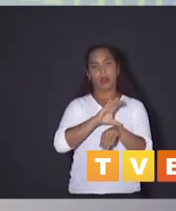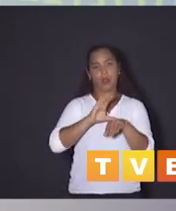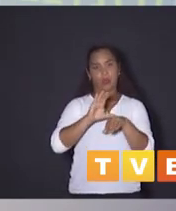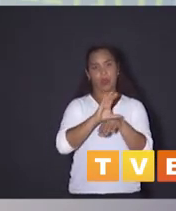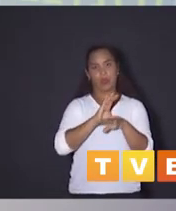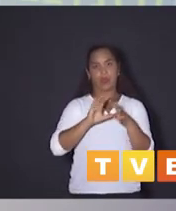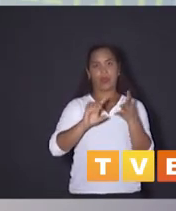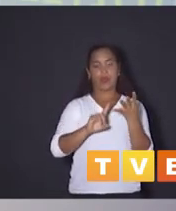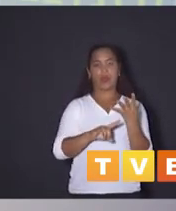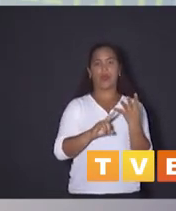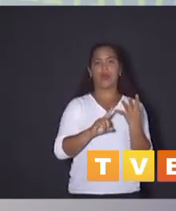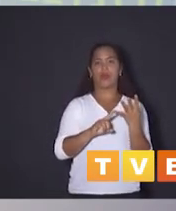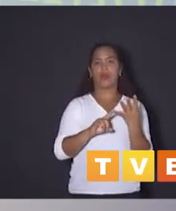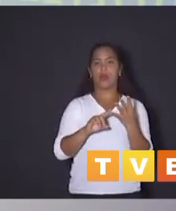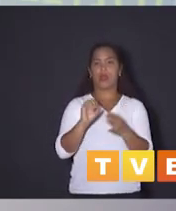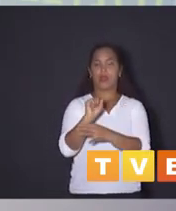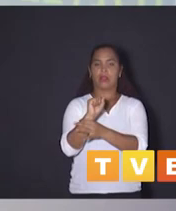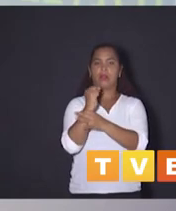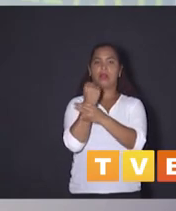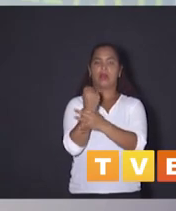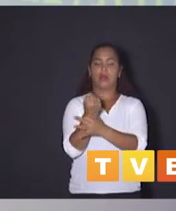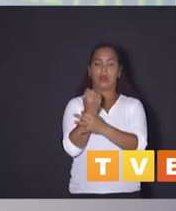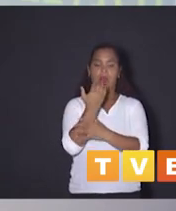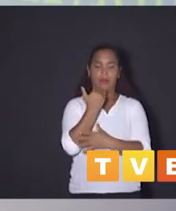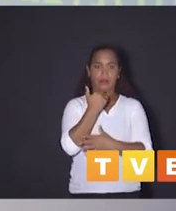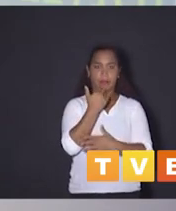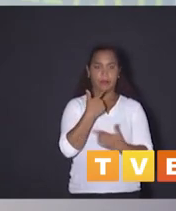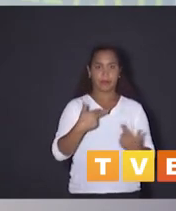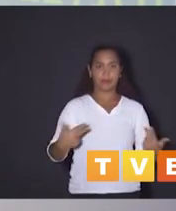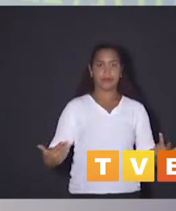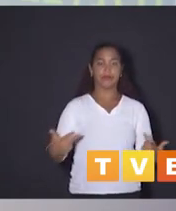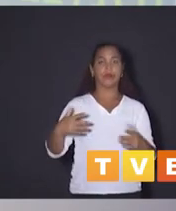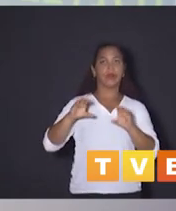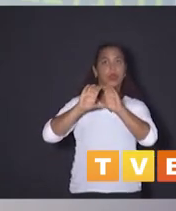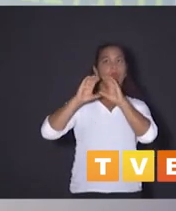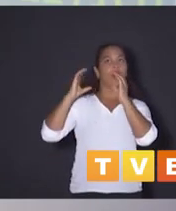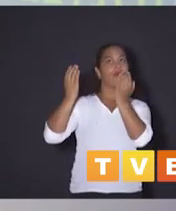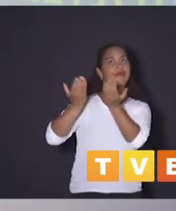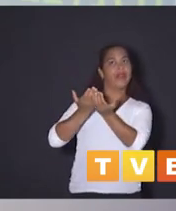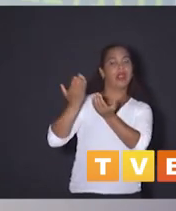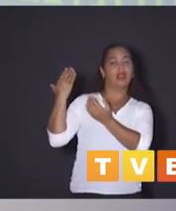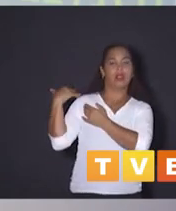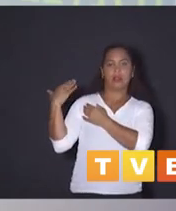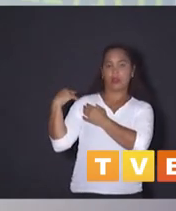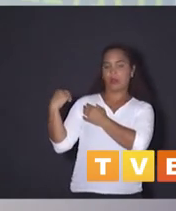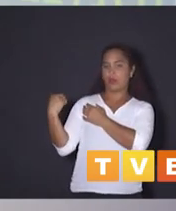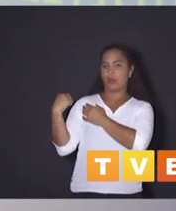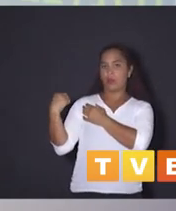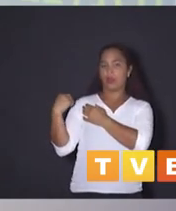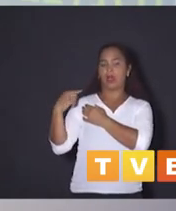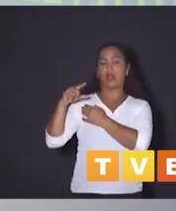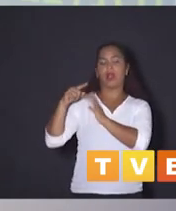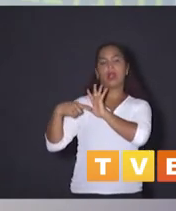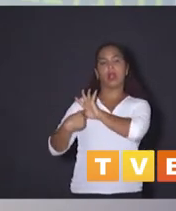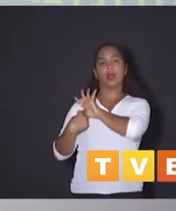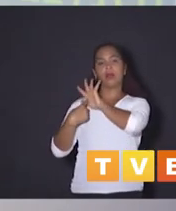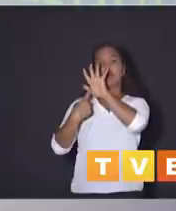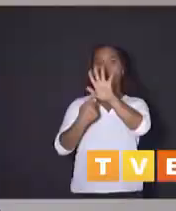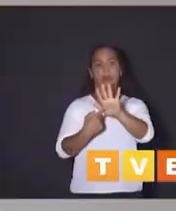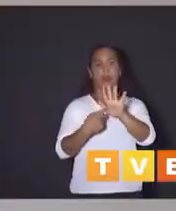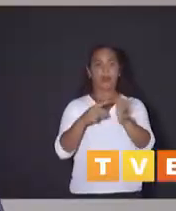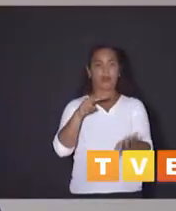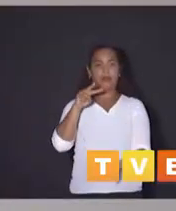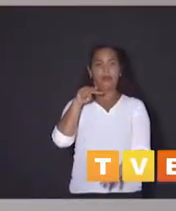de um sistema único de segurança alimentar e na última conferência é ela optou por fazer uma afirmação